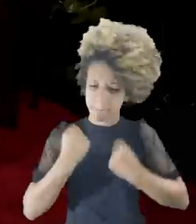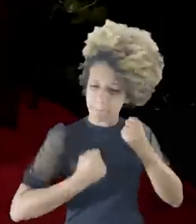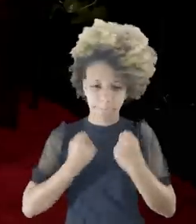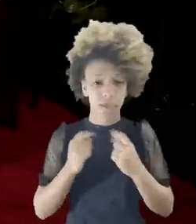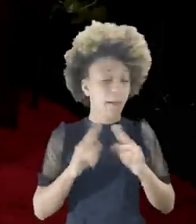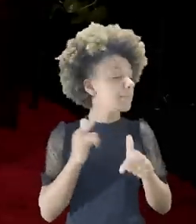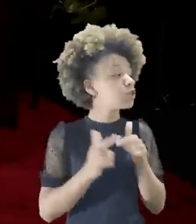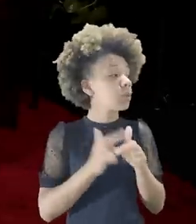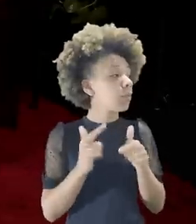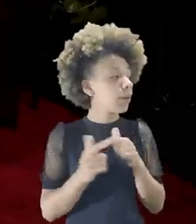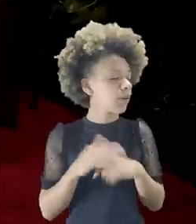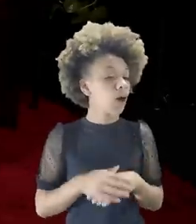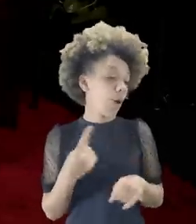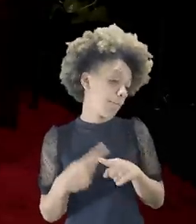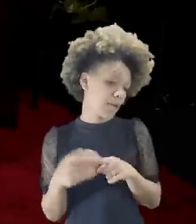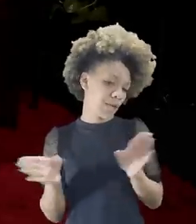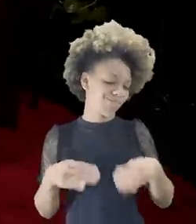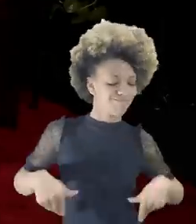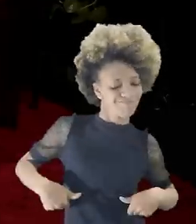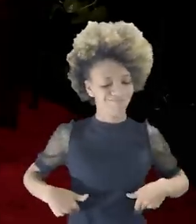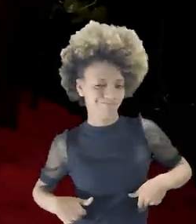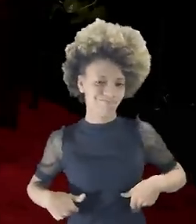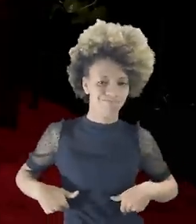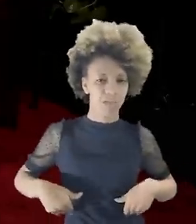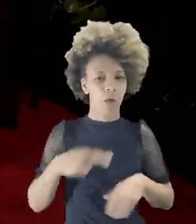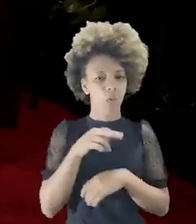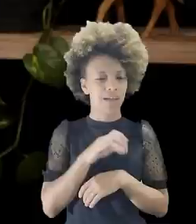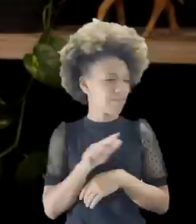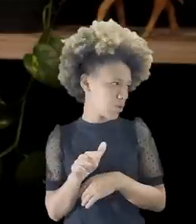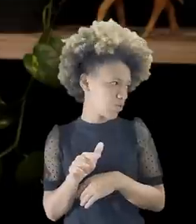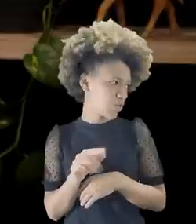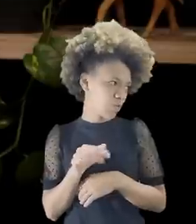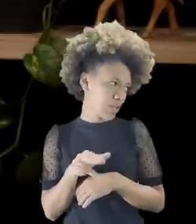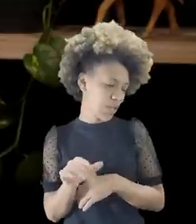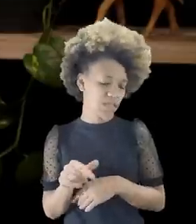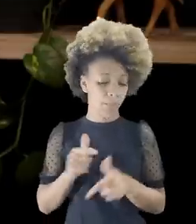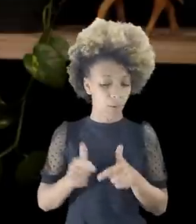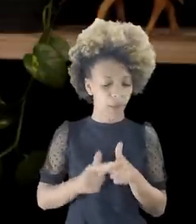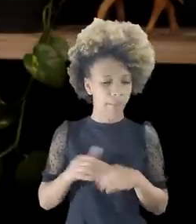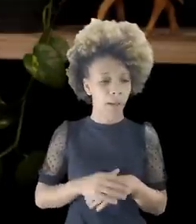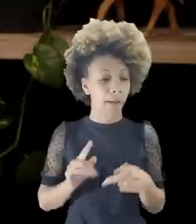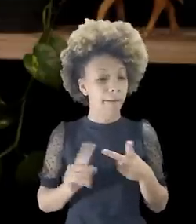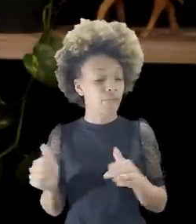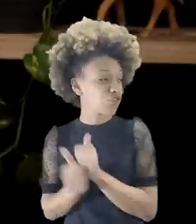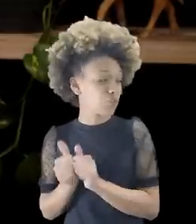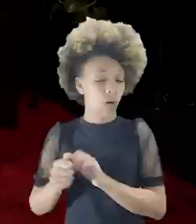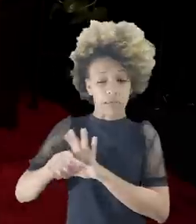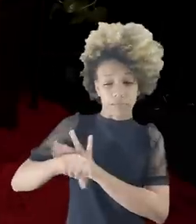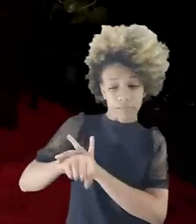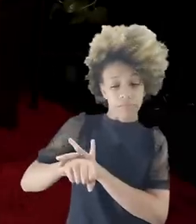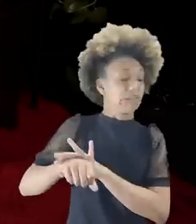assim de problemas porque o tenista vai ter problema no quadril o jogador vai ser futebol no tornozelo que pega vocês ia quebrar